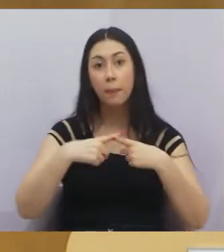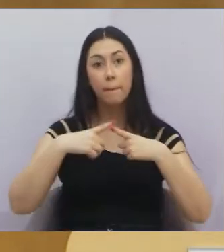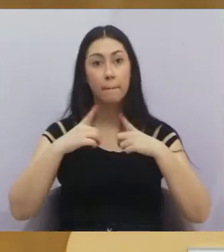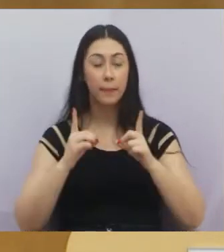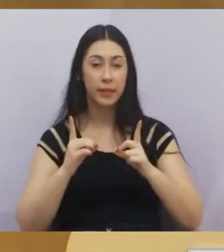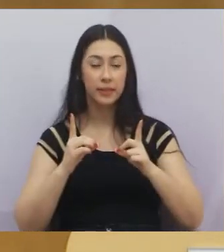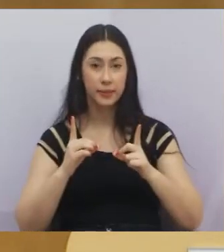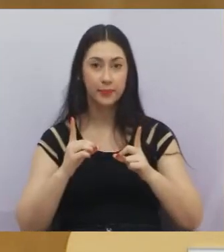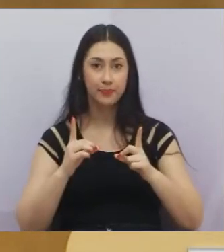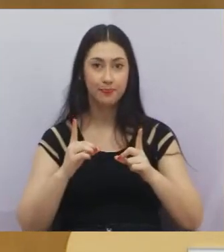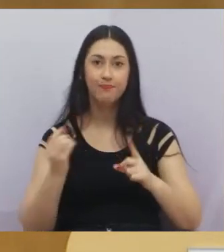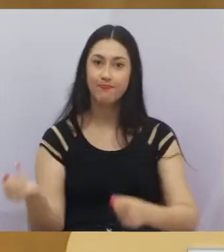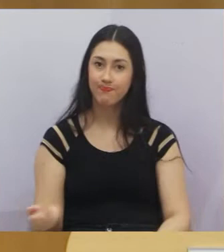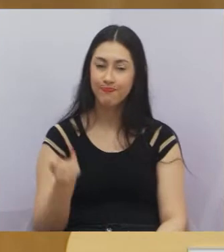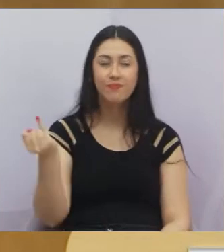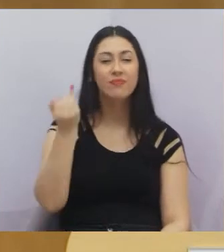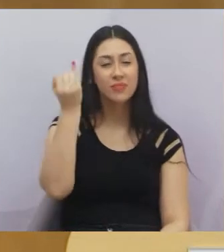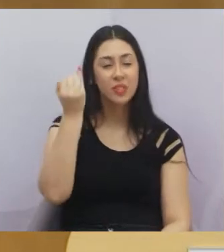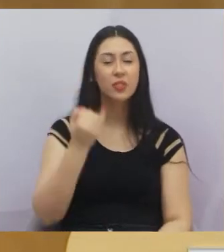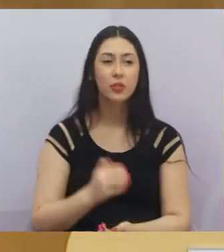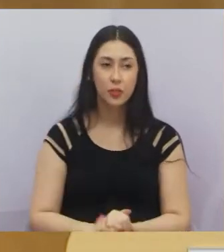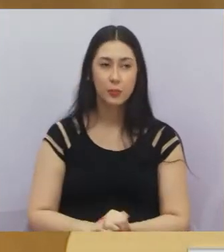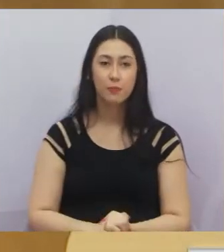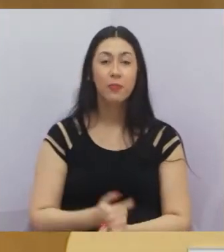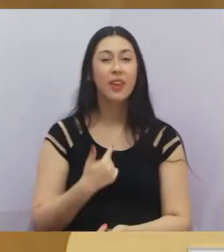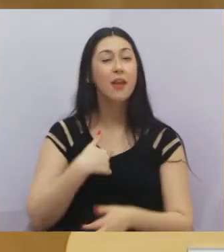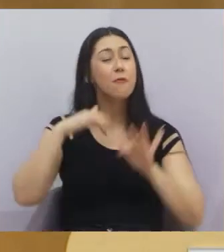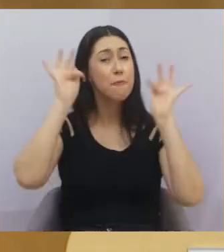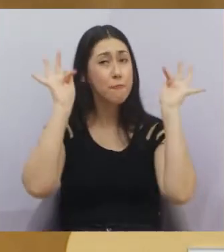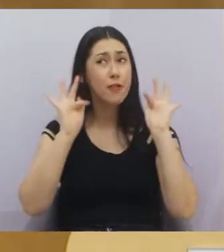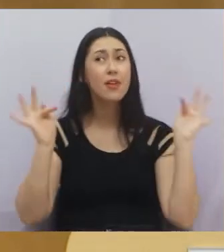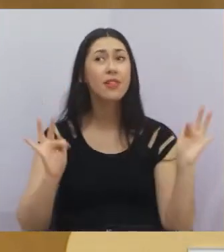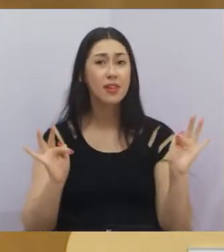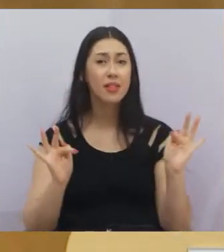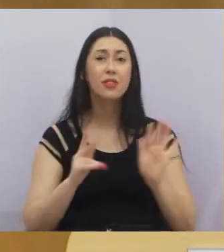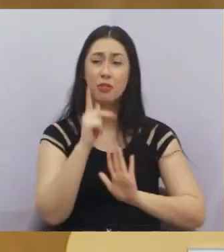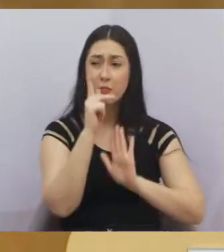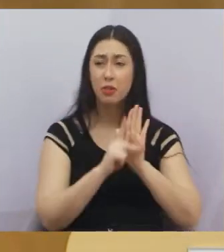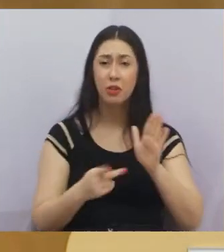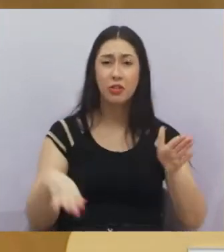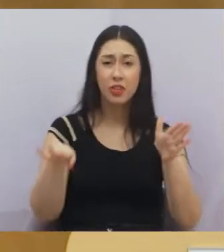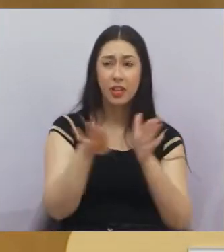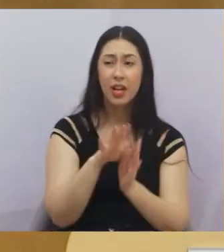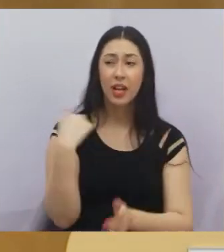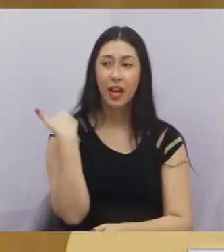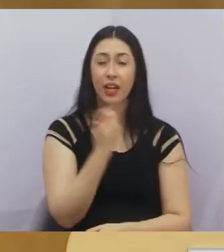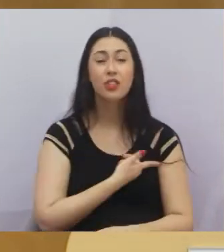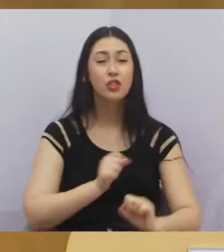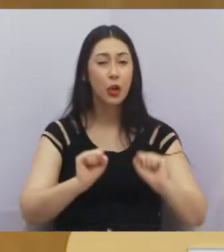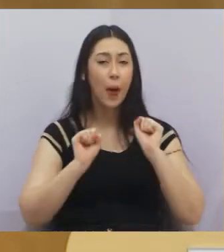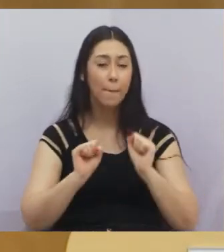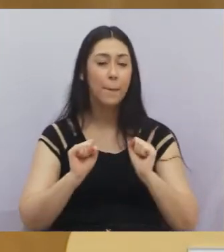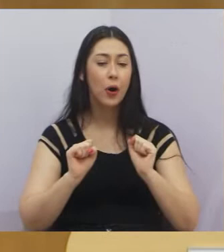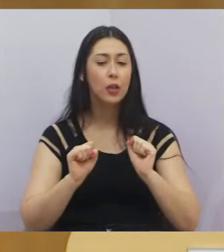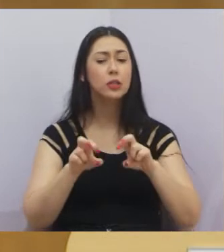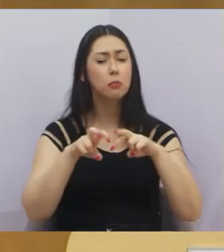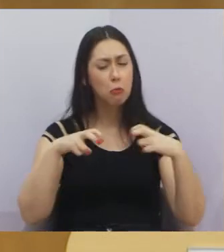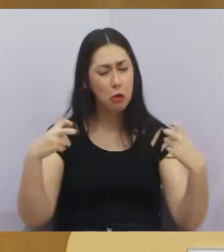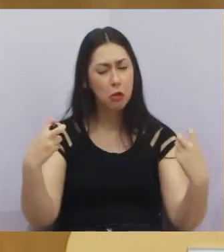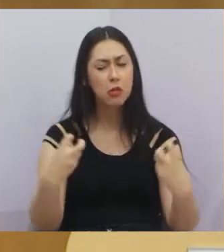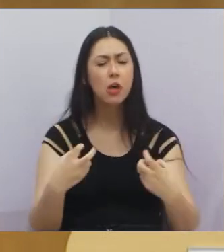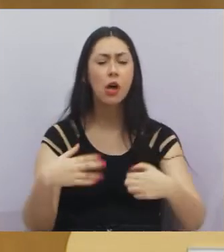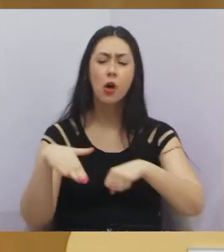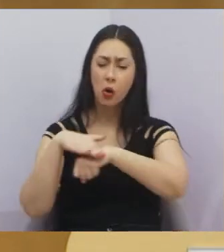mas é fundamental esse projeto. Eu fico muito contente desse projeto vir para essa casa, para que a gente possa sentar, para que a gente possa